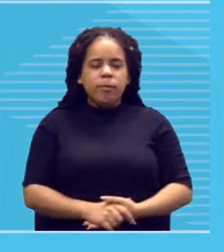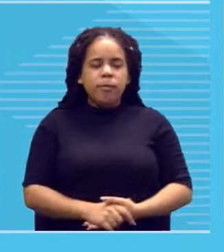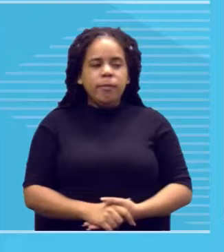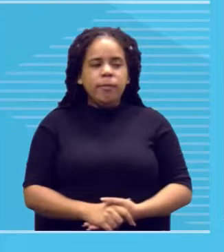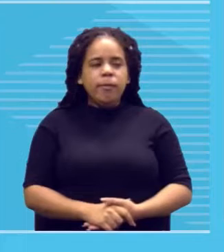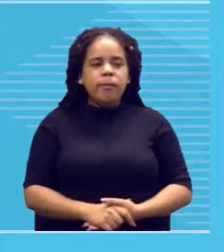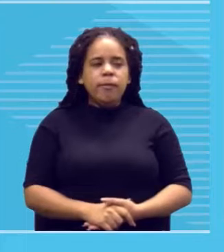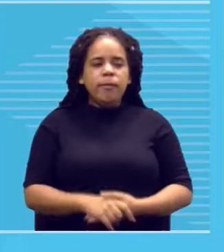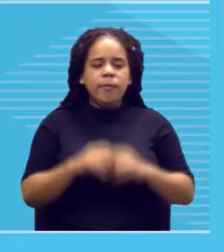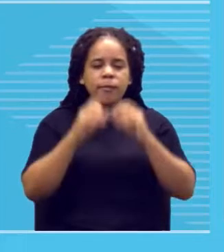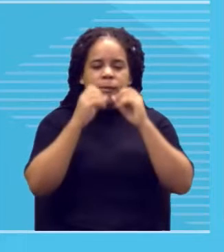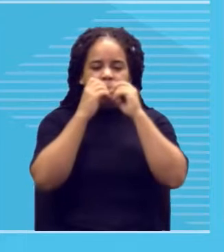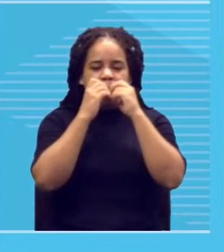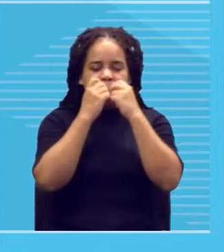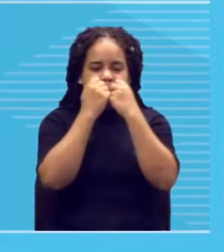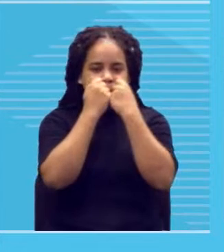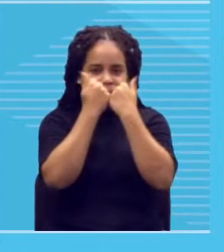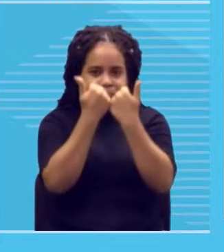ok